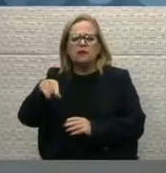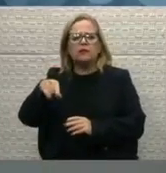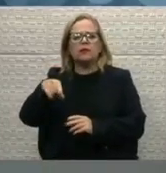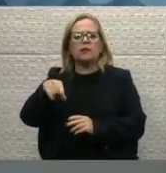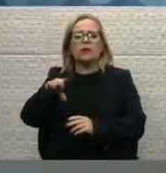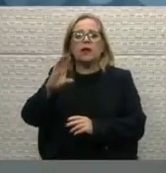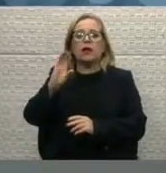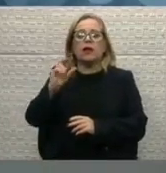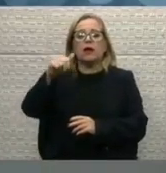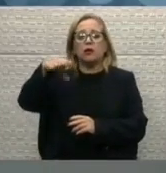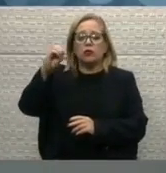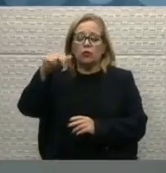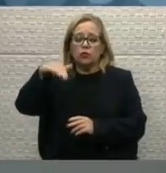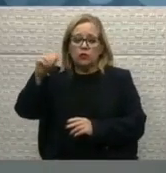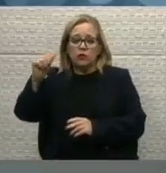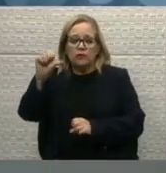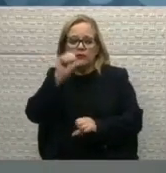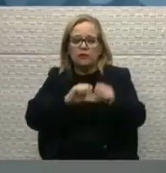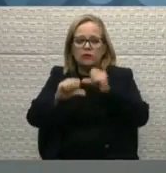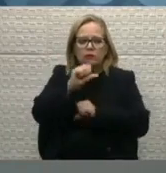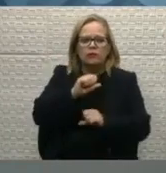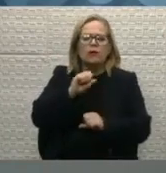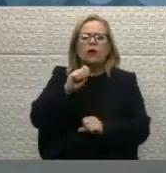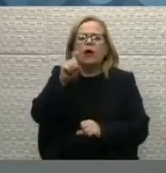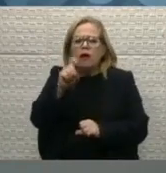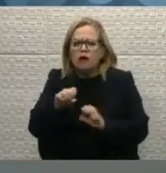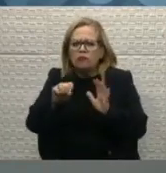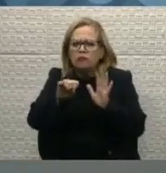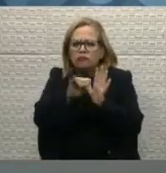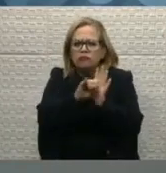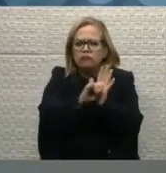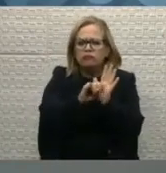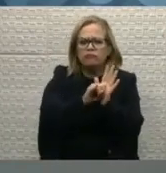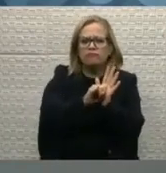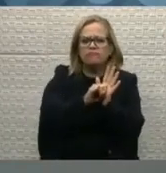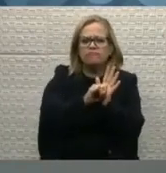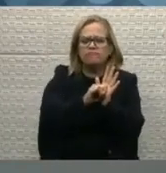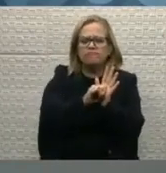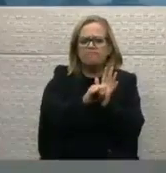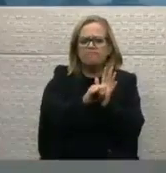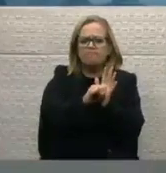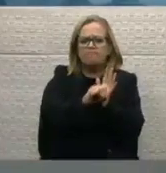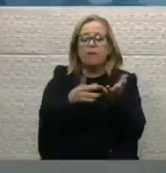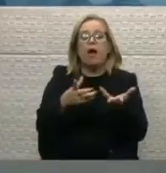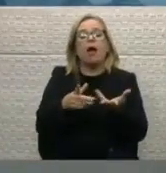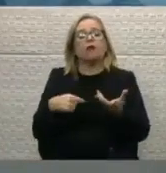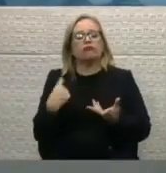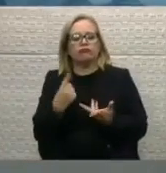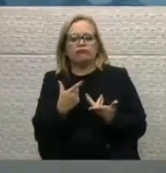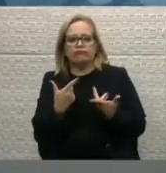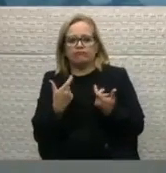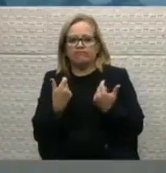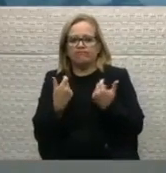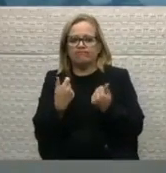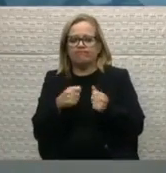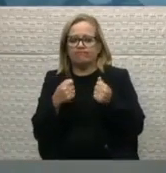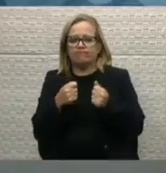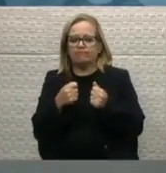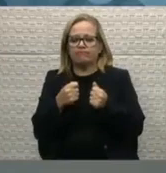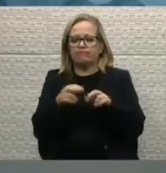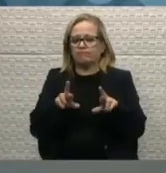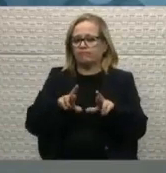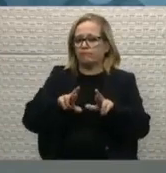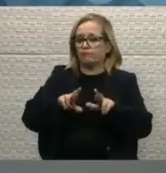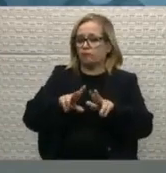linear. Essa matriz seria a identidade, decomposta em linhas? Nós precisamos